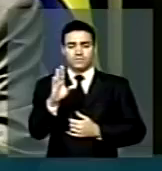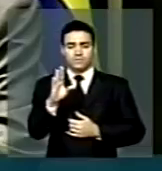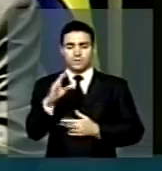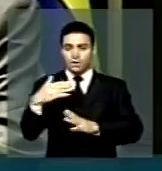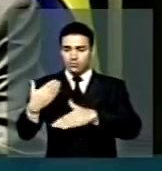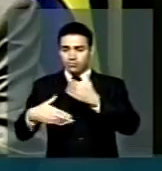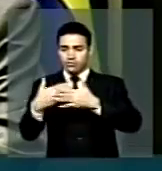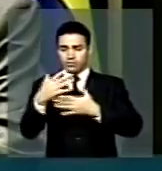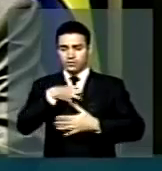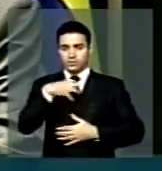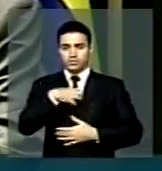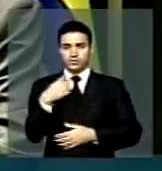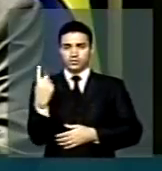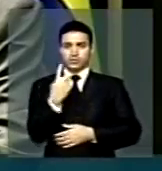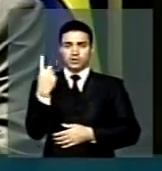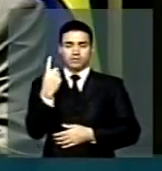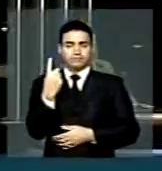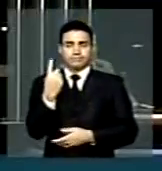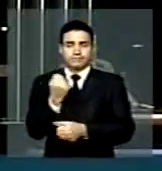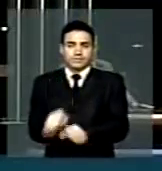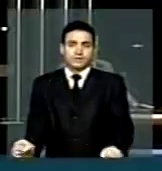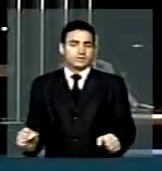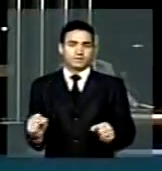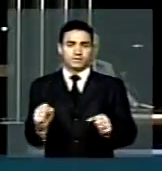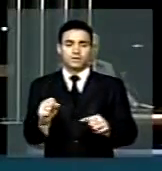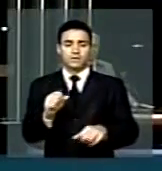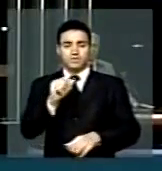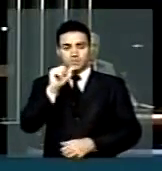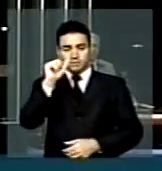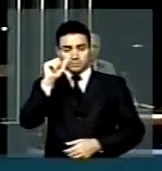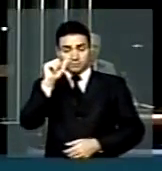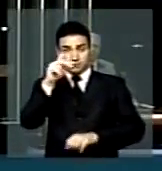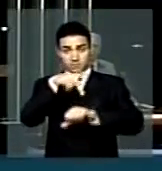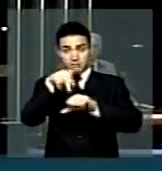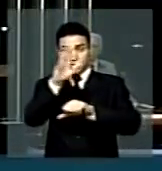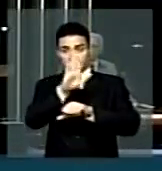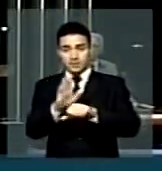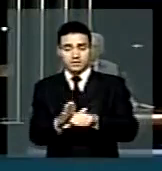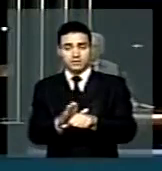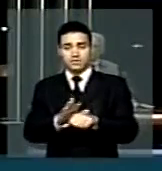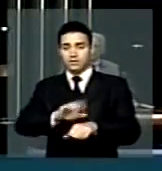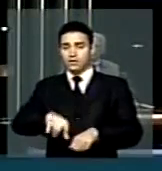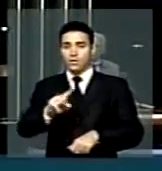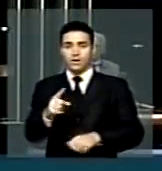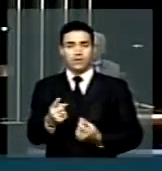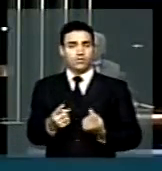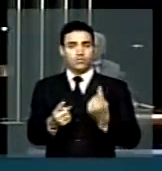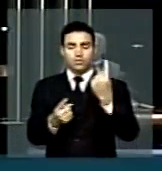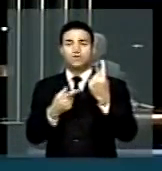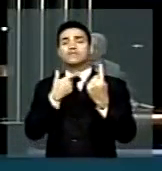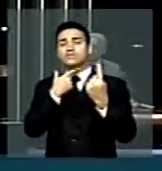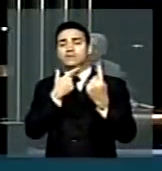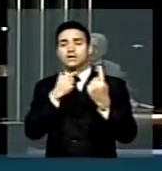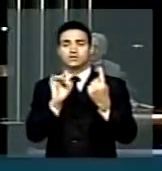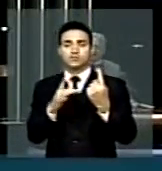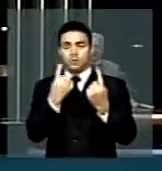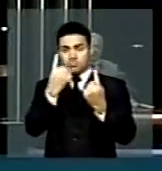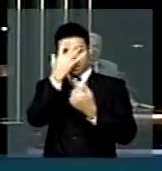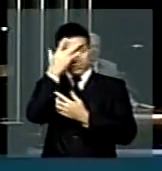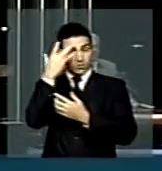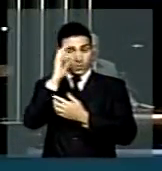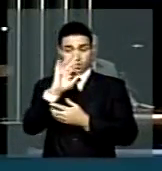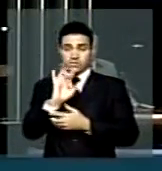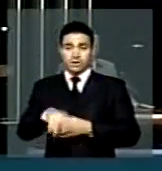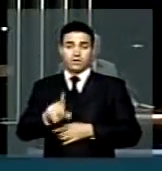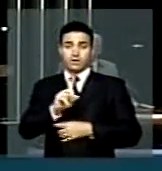no isolamento. A construção de uma nação não é fruto de uma vontade isolada, ela